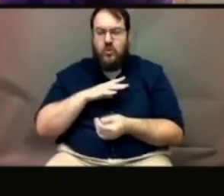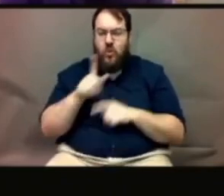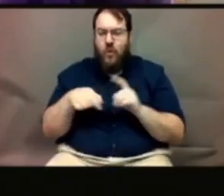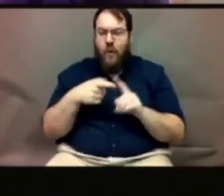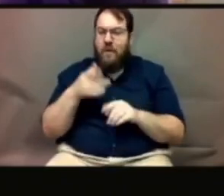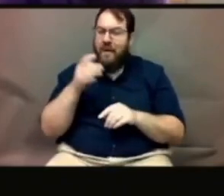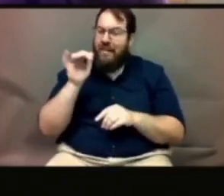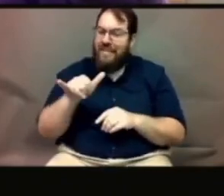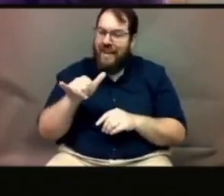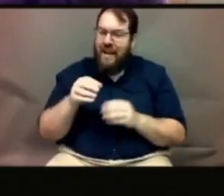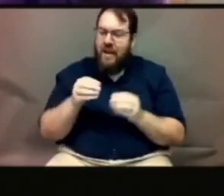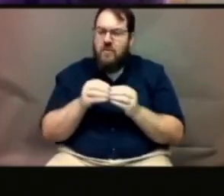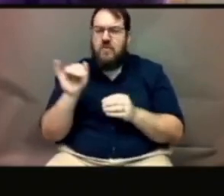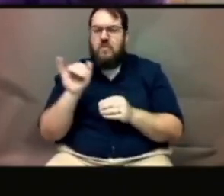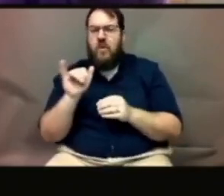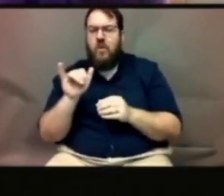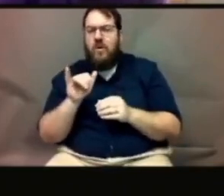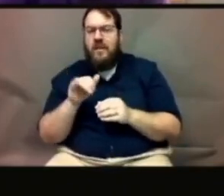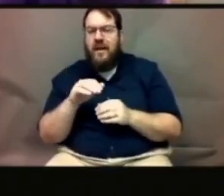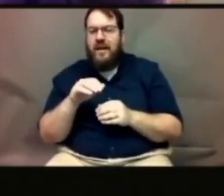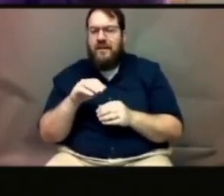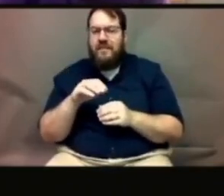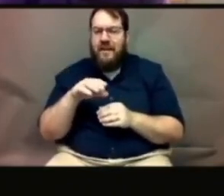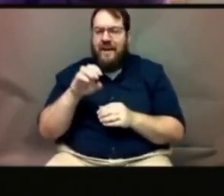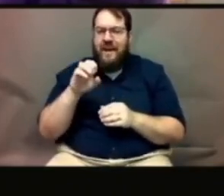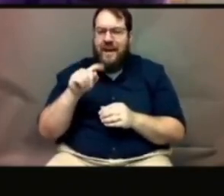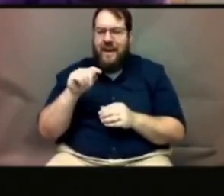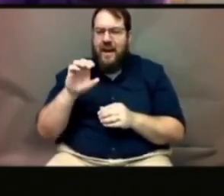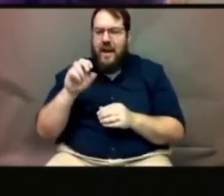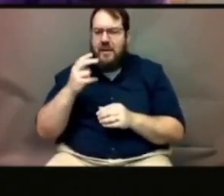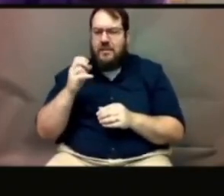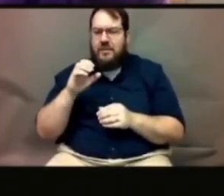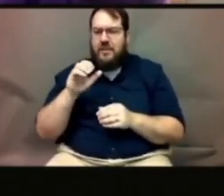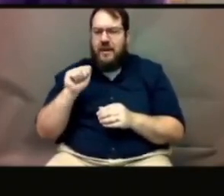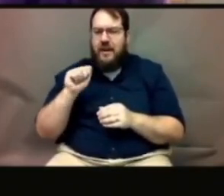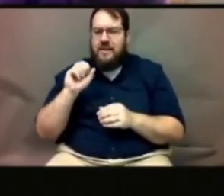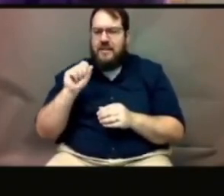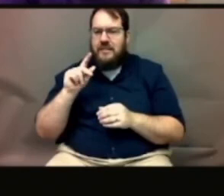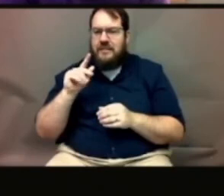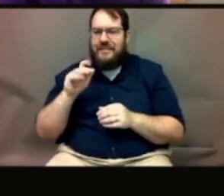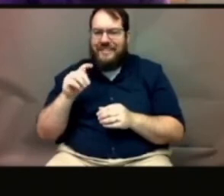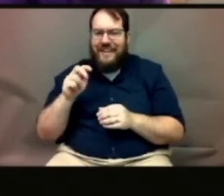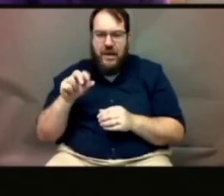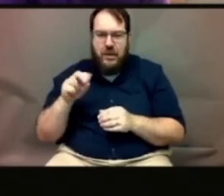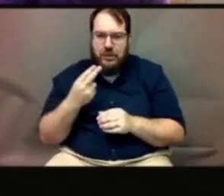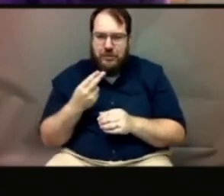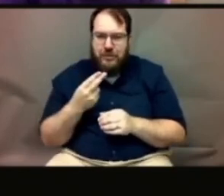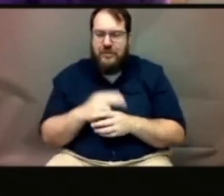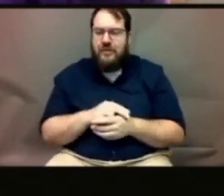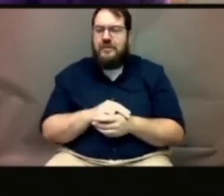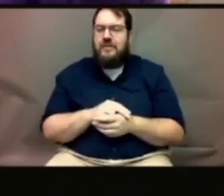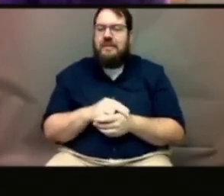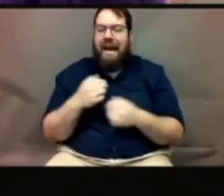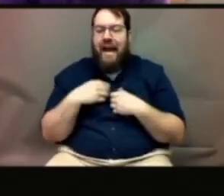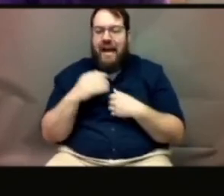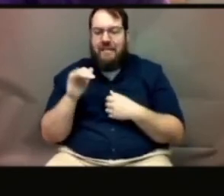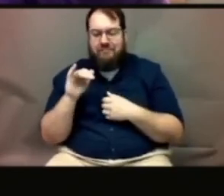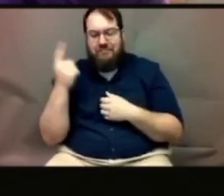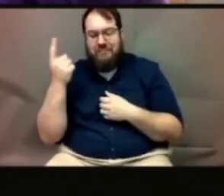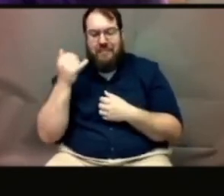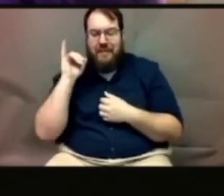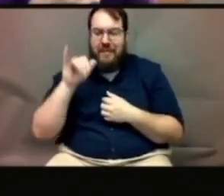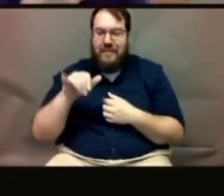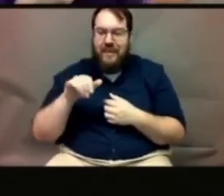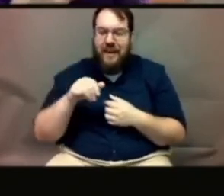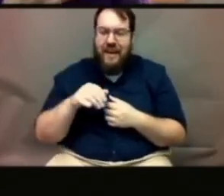que é muito legal disso aqui, Eric? É porque eu estou fazendo um desenho com